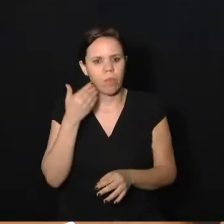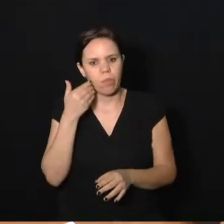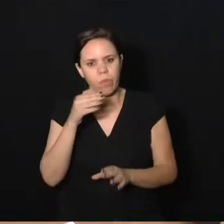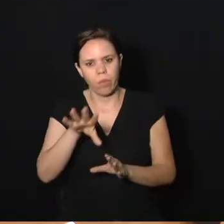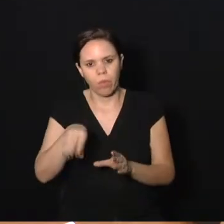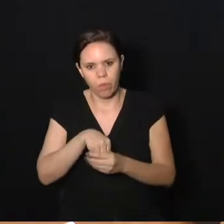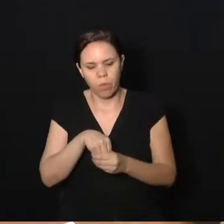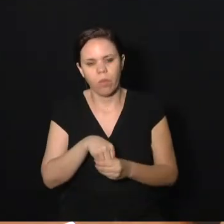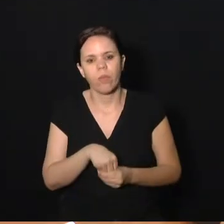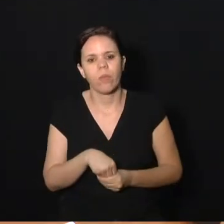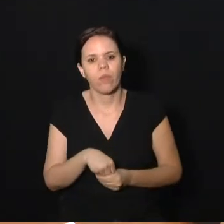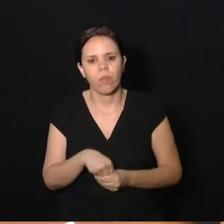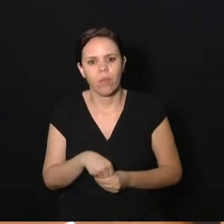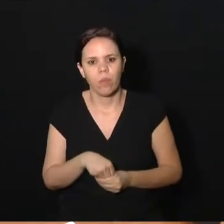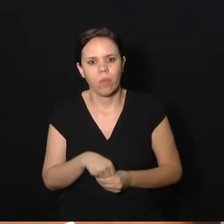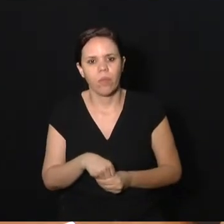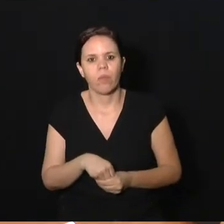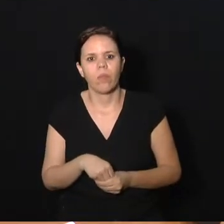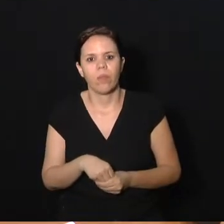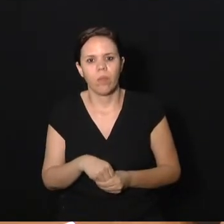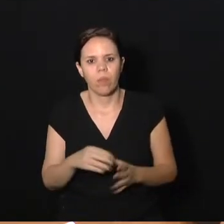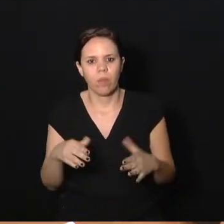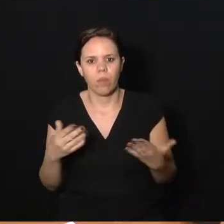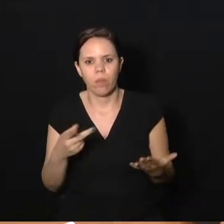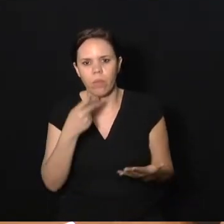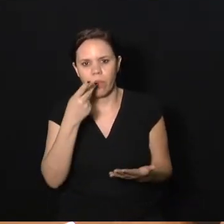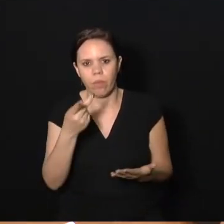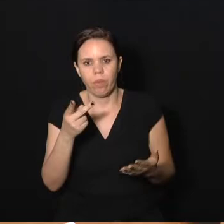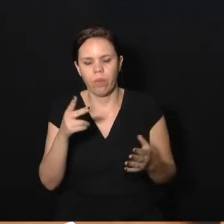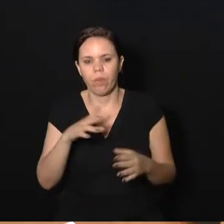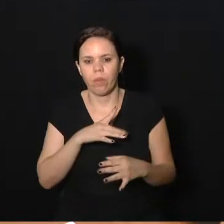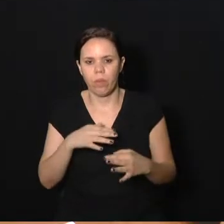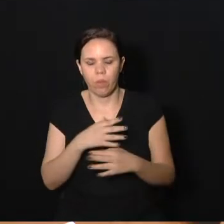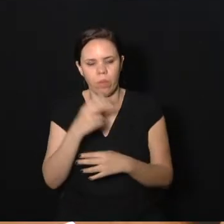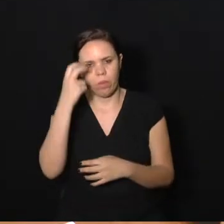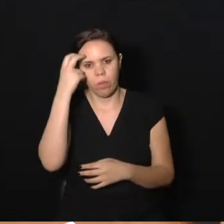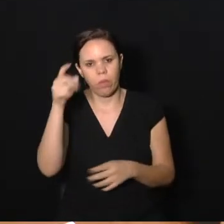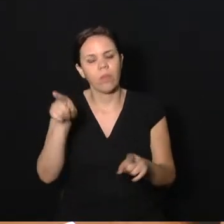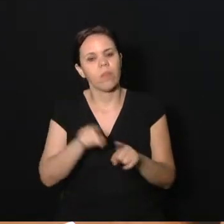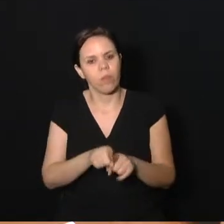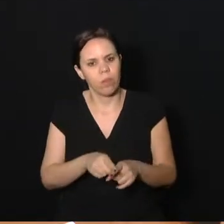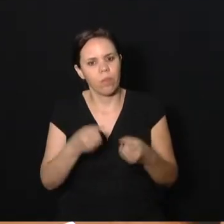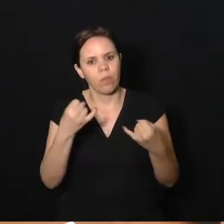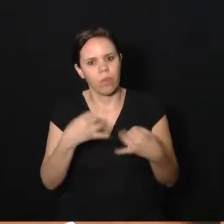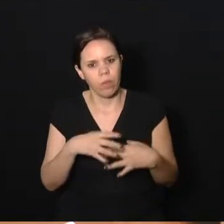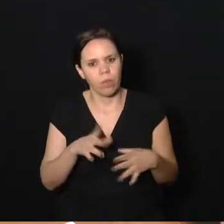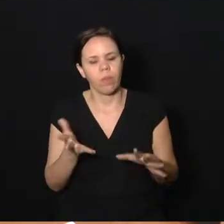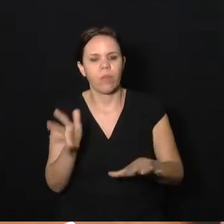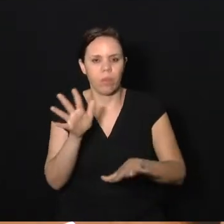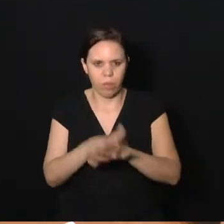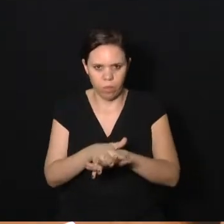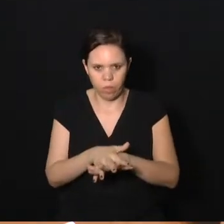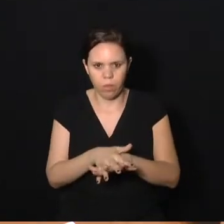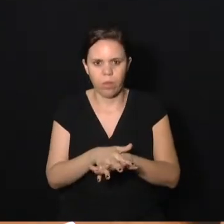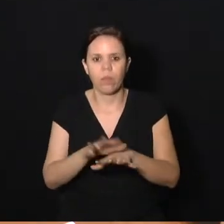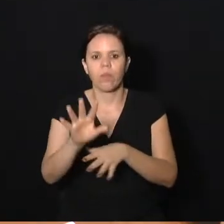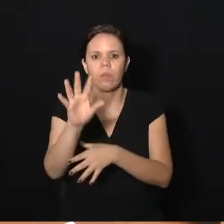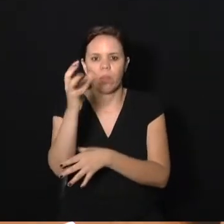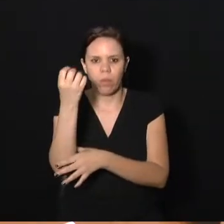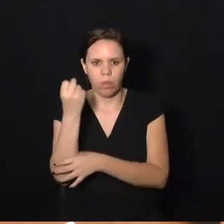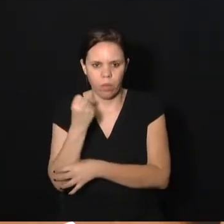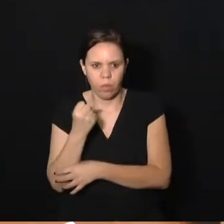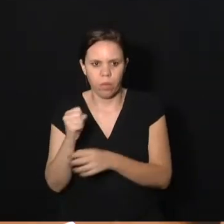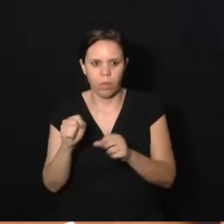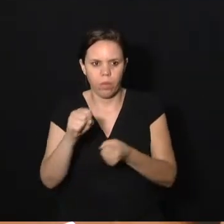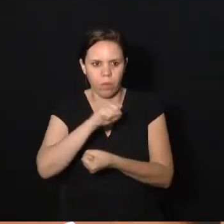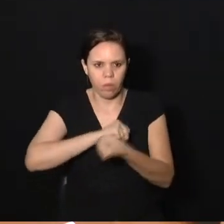englobar, né, nessa parte integrativa. Quando a gente fala de cidades inteligentes, a gente também está falando de inclusão, de sustentabilidade